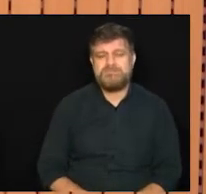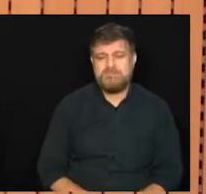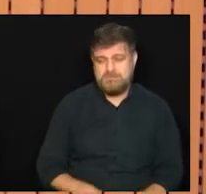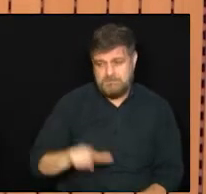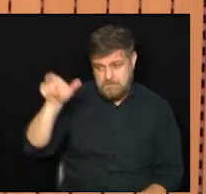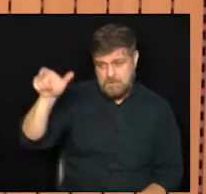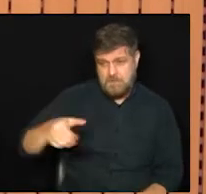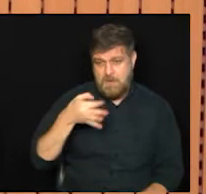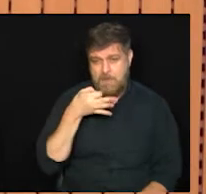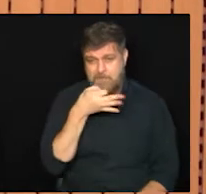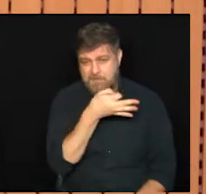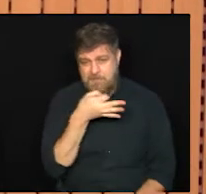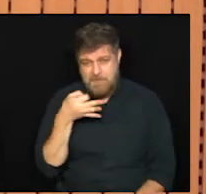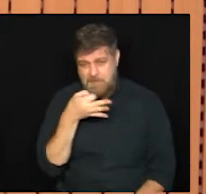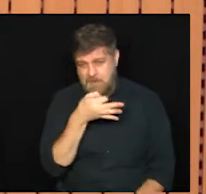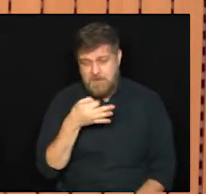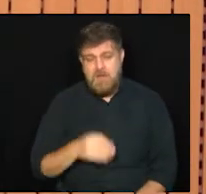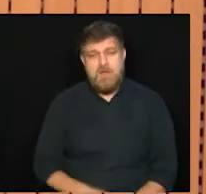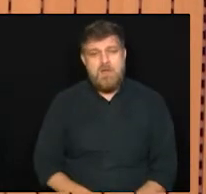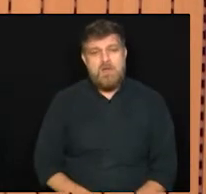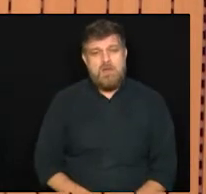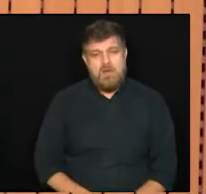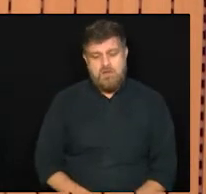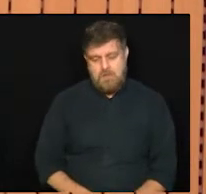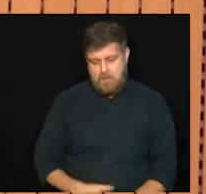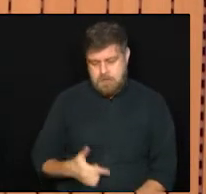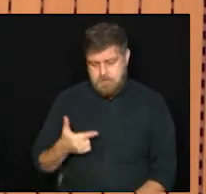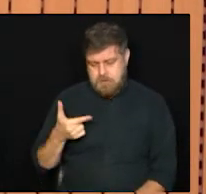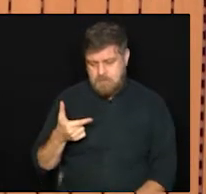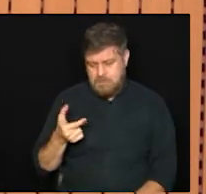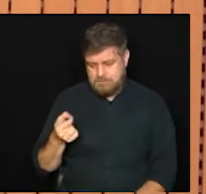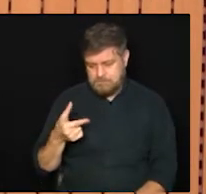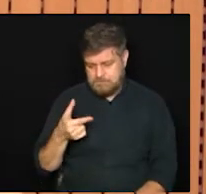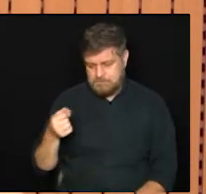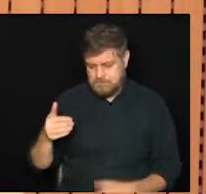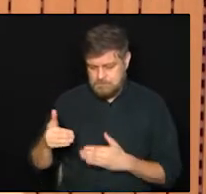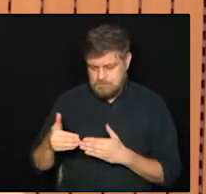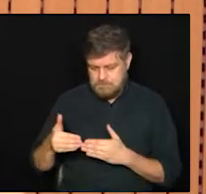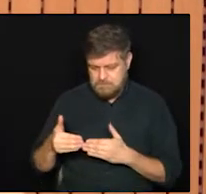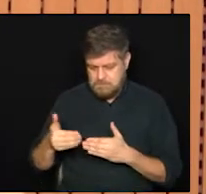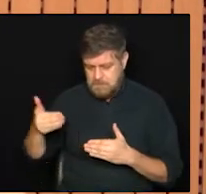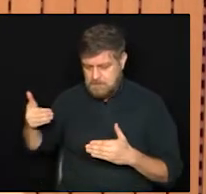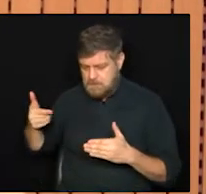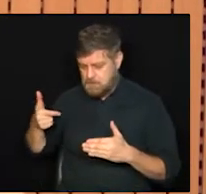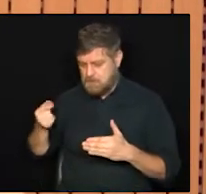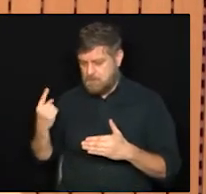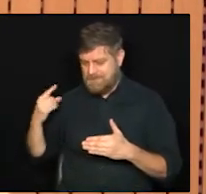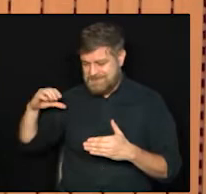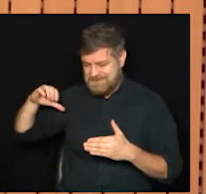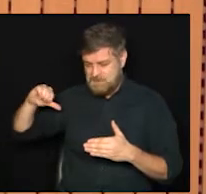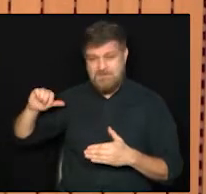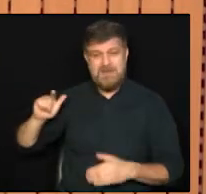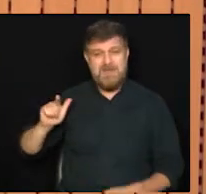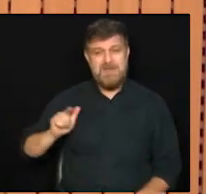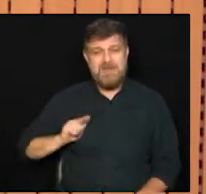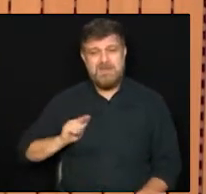disse que de 2020 para 2019 houve uma queda